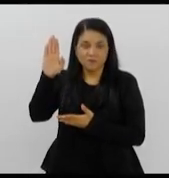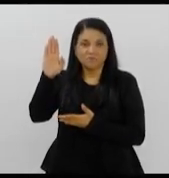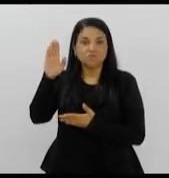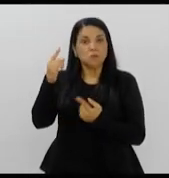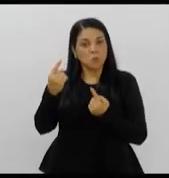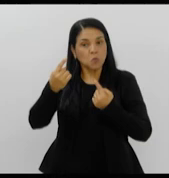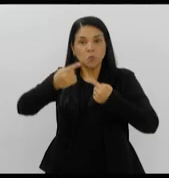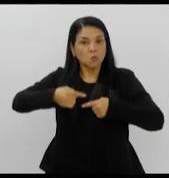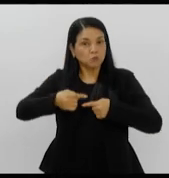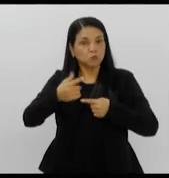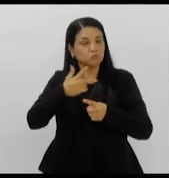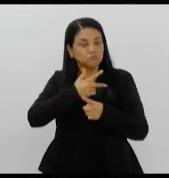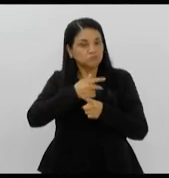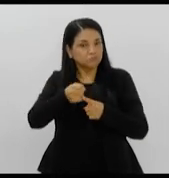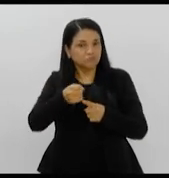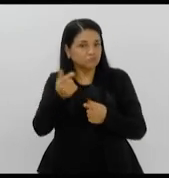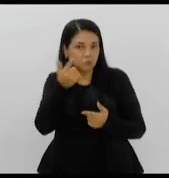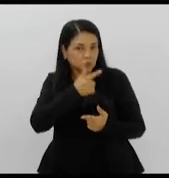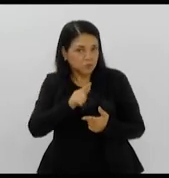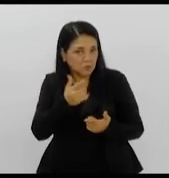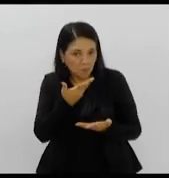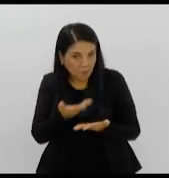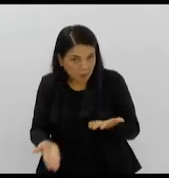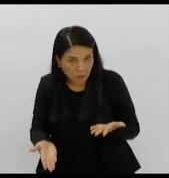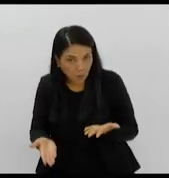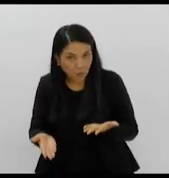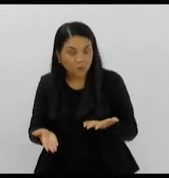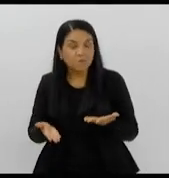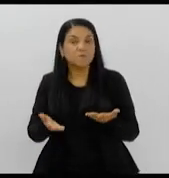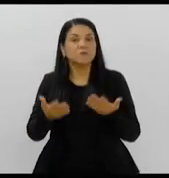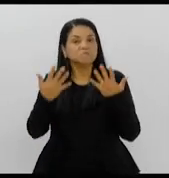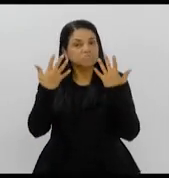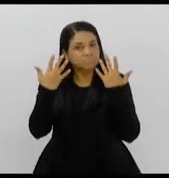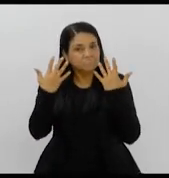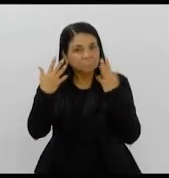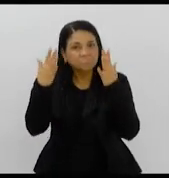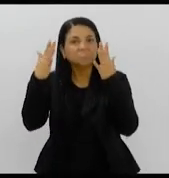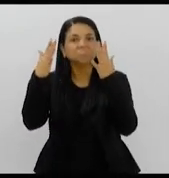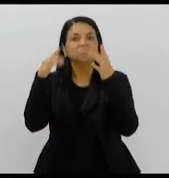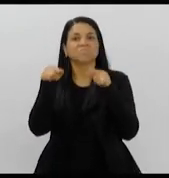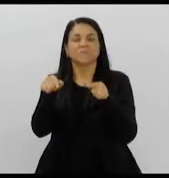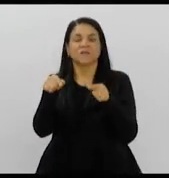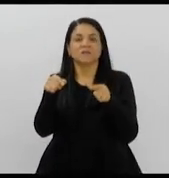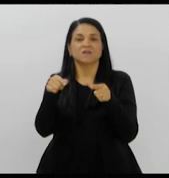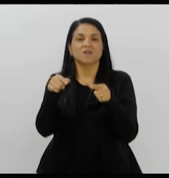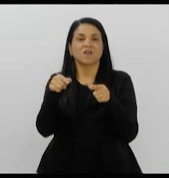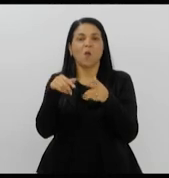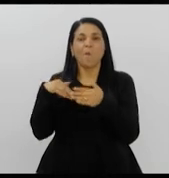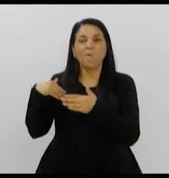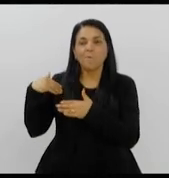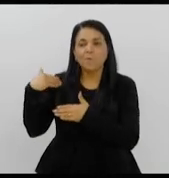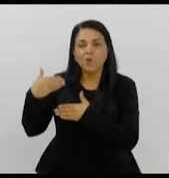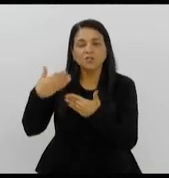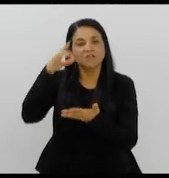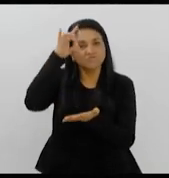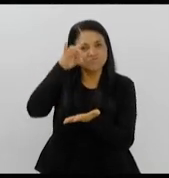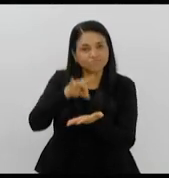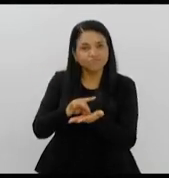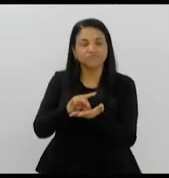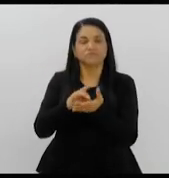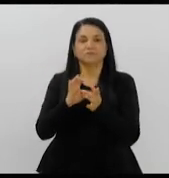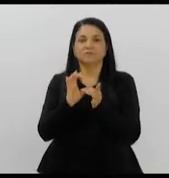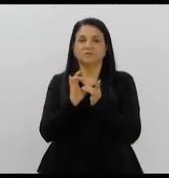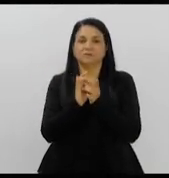não foram vencedores, mas têm que ser louvados, porque é assim que é o processo